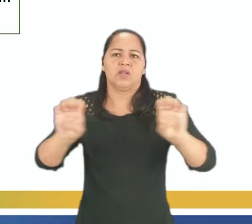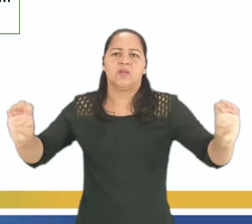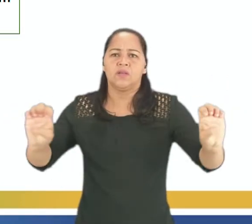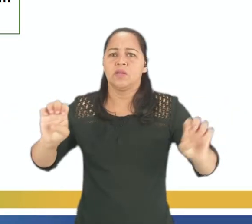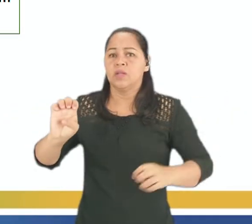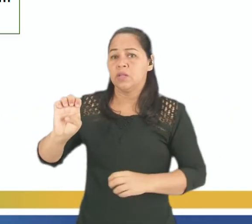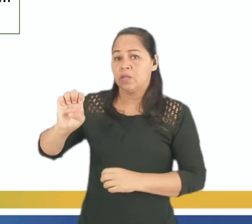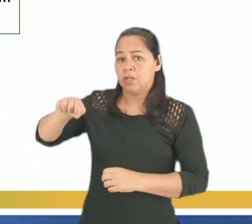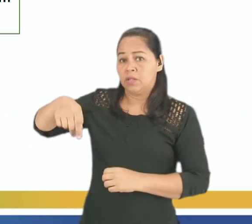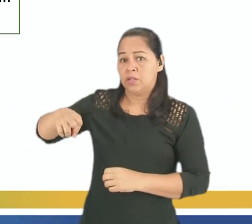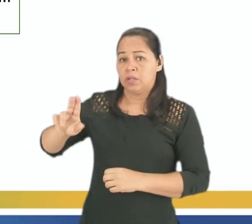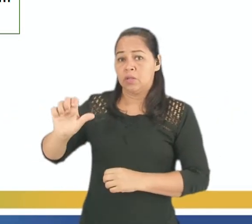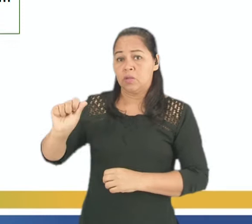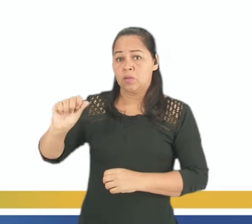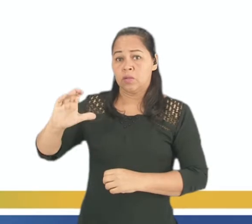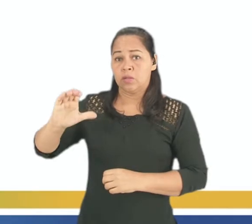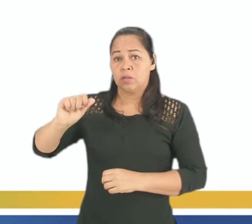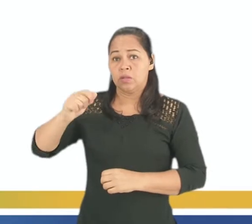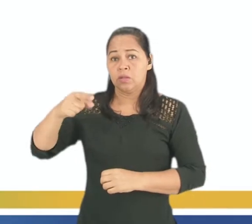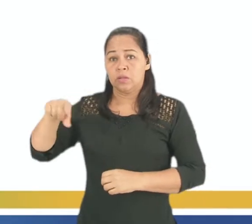sistema? Como você resolveria?